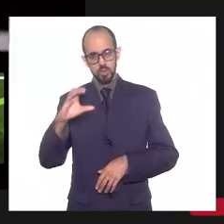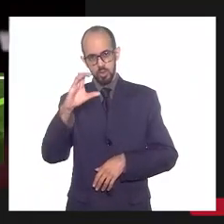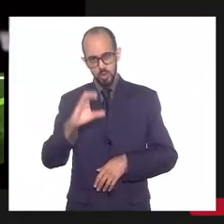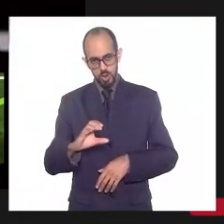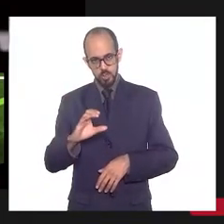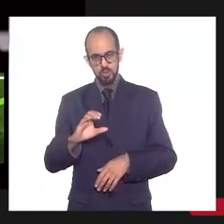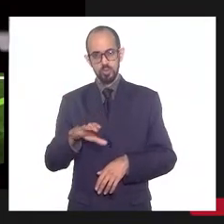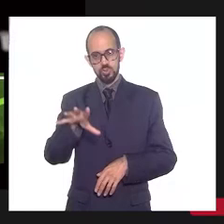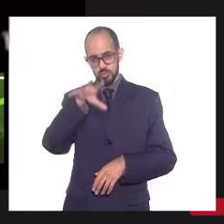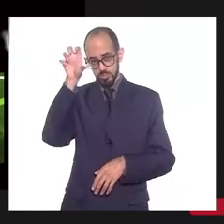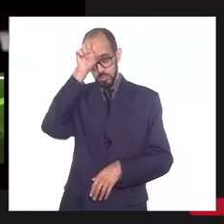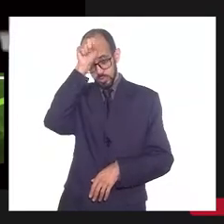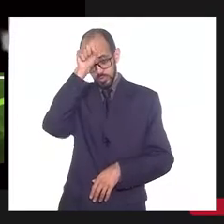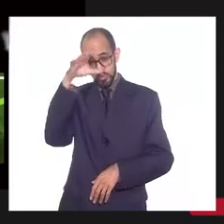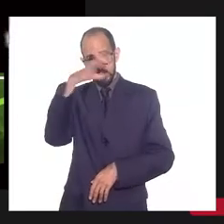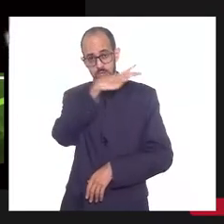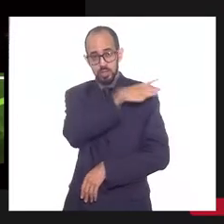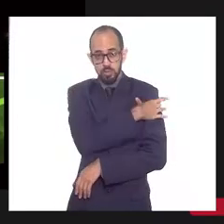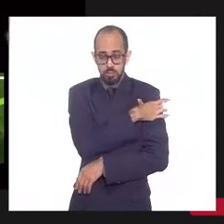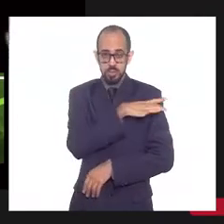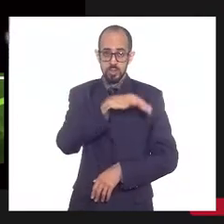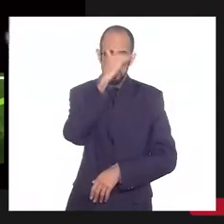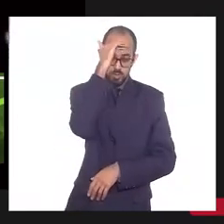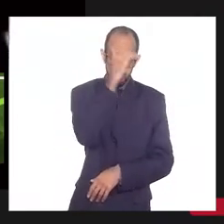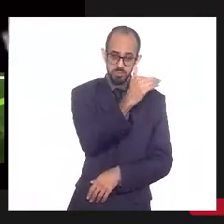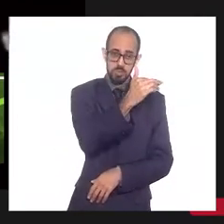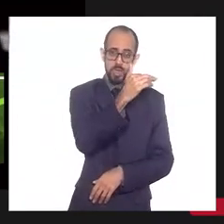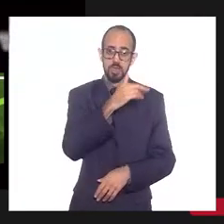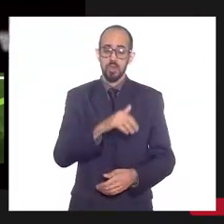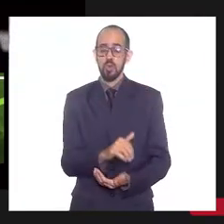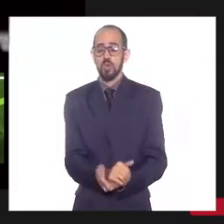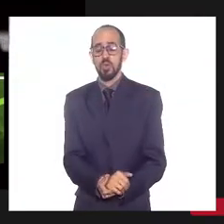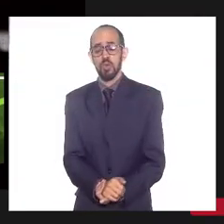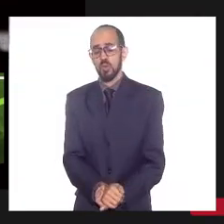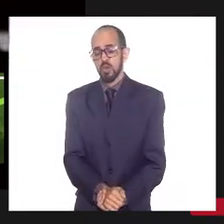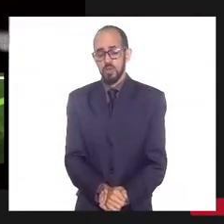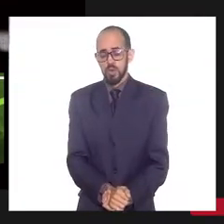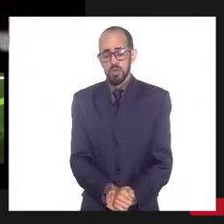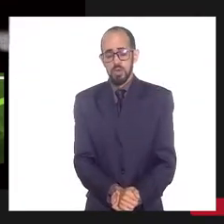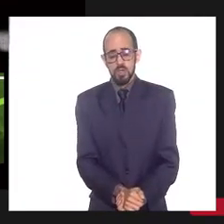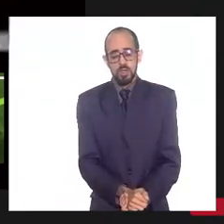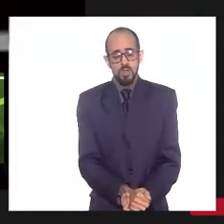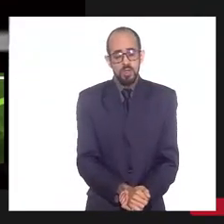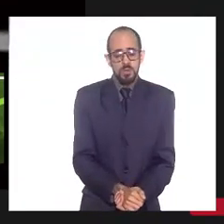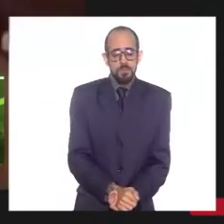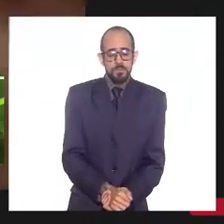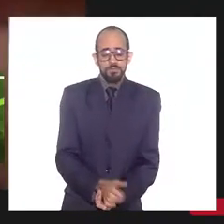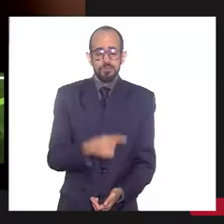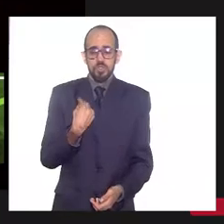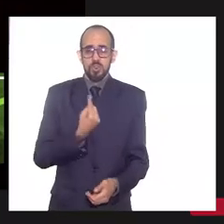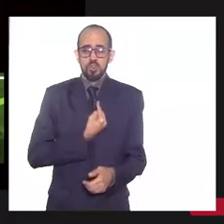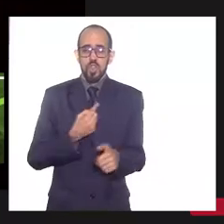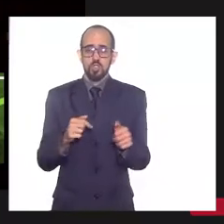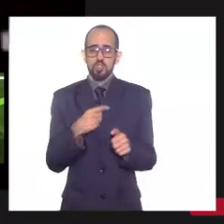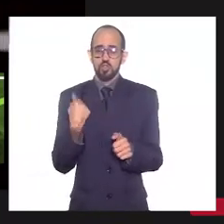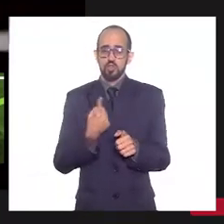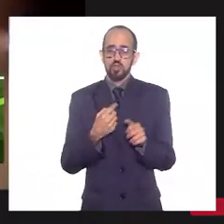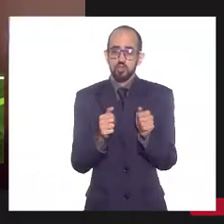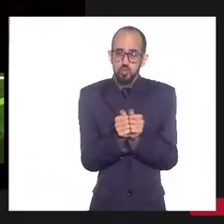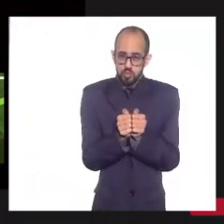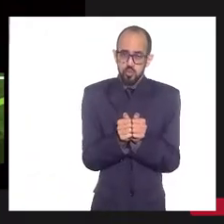gol umbandistas e candomblecistas que é a gente juntos